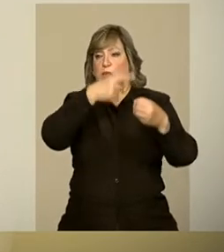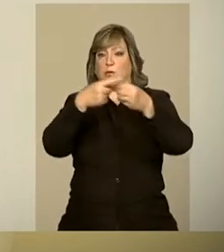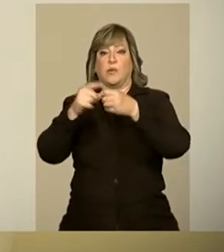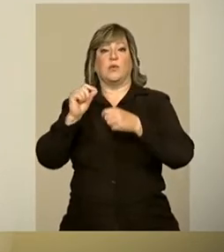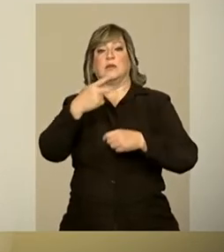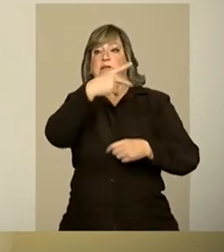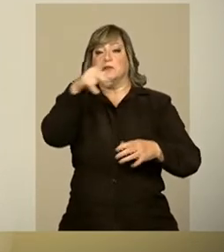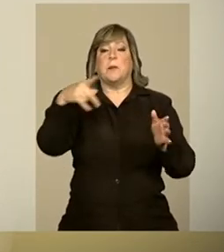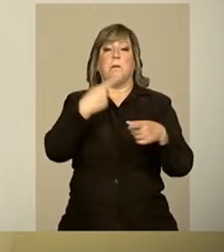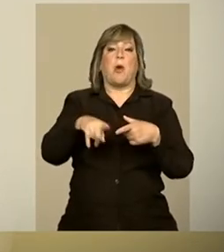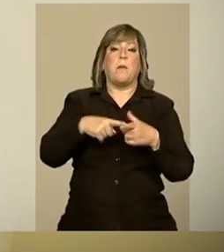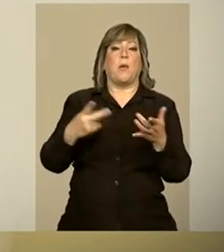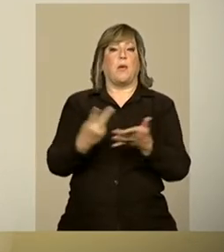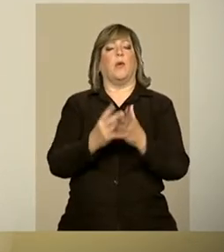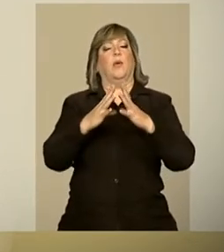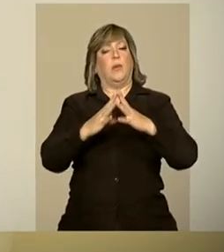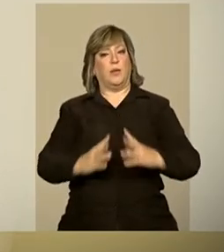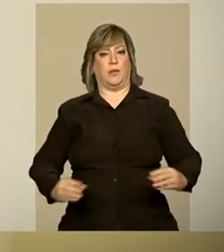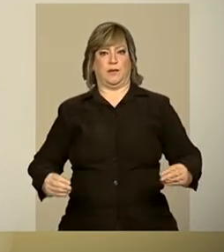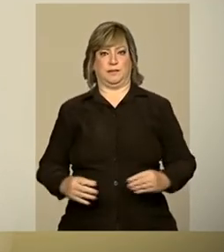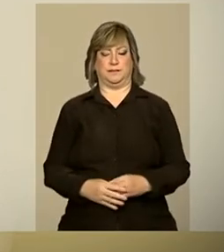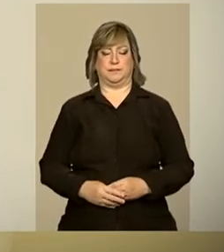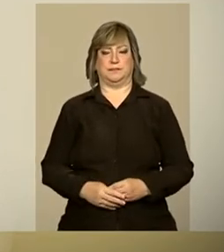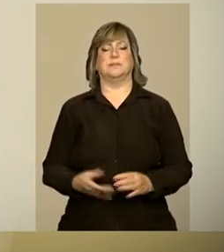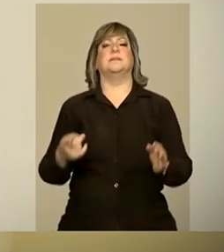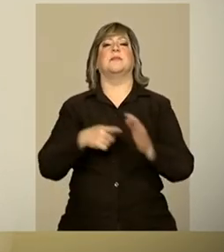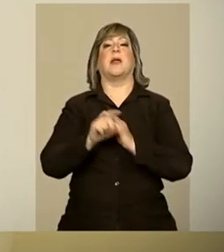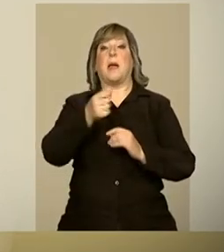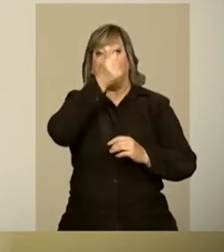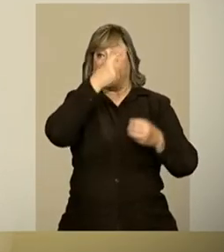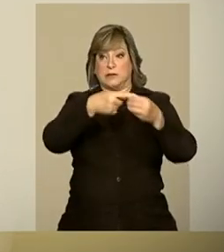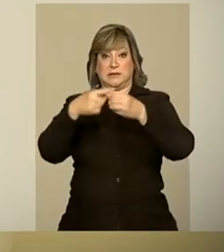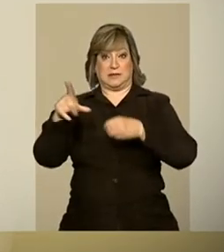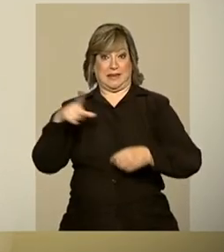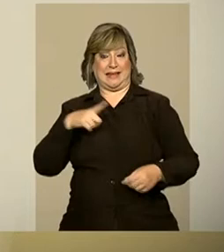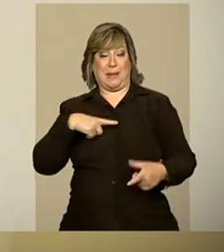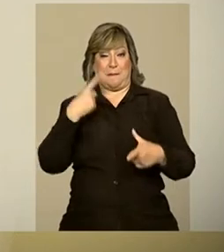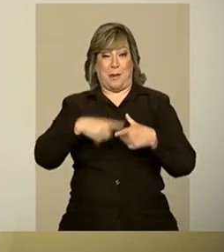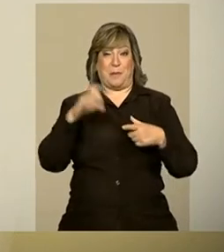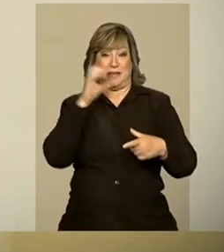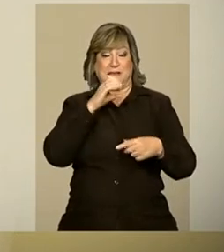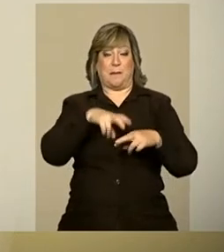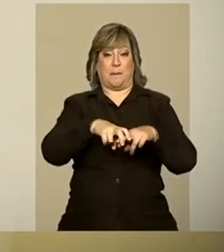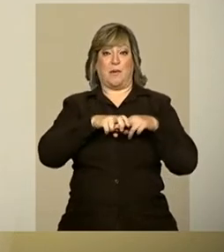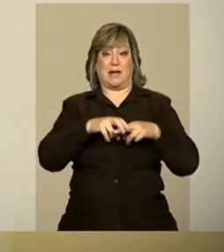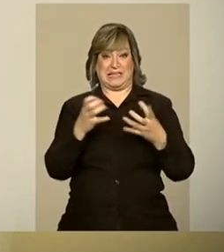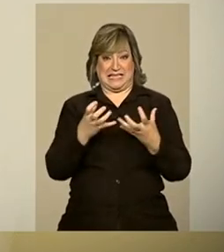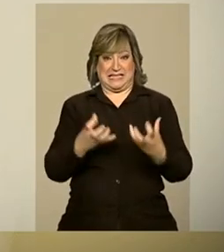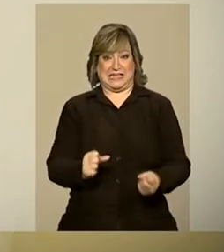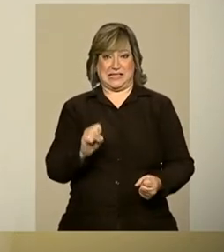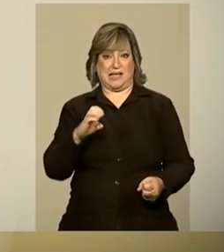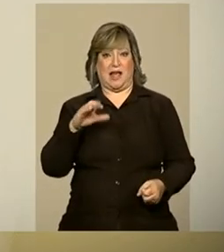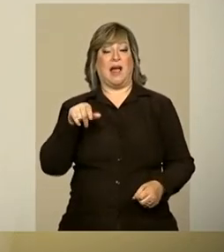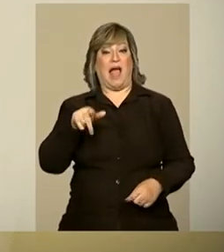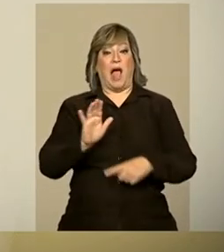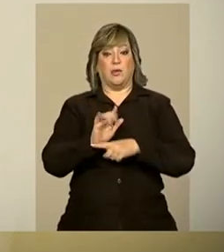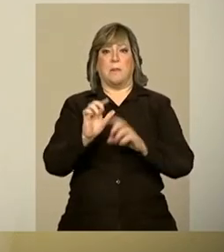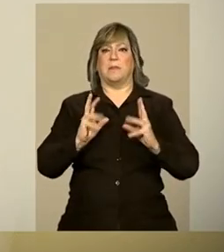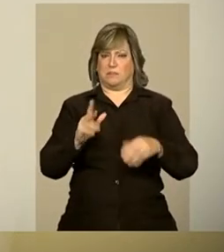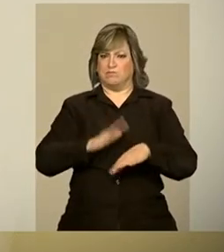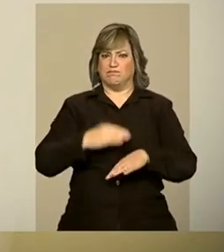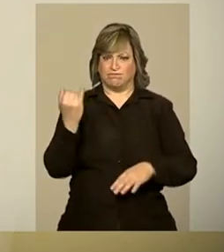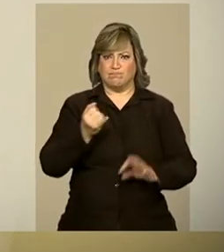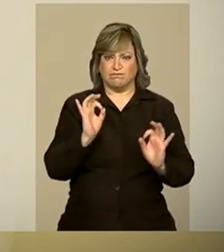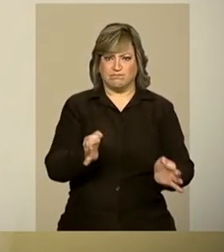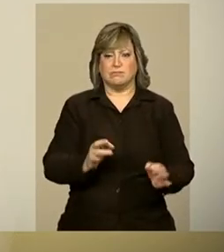seus problemas diários. Para os municípios que estão em situação de emergência por causa da seca, essa ajuda das máquinas é ainda mais importante,